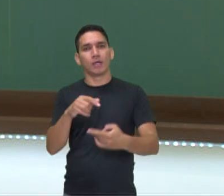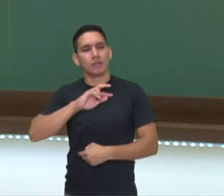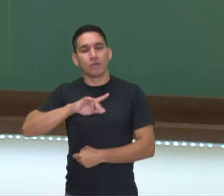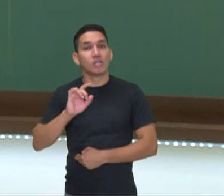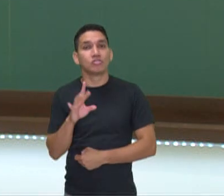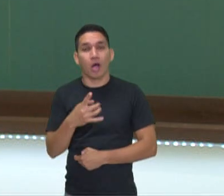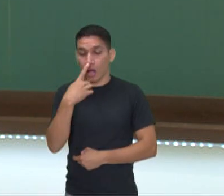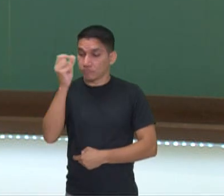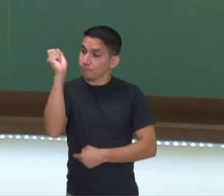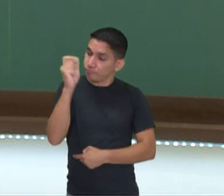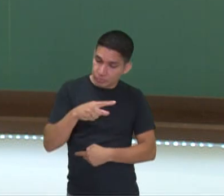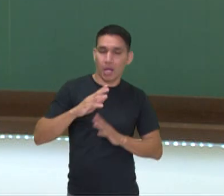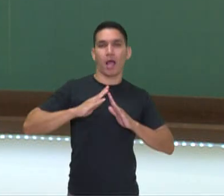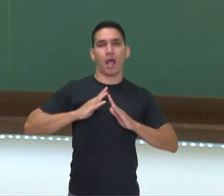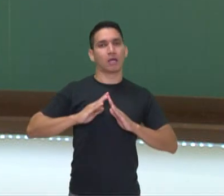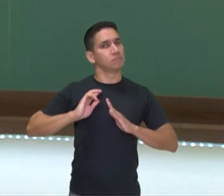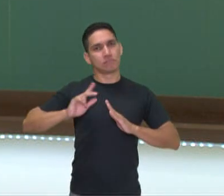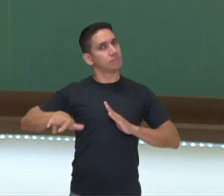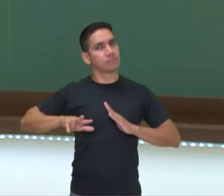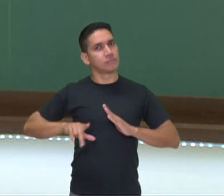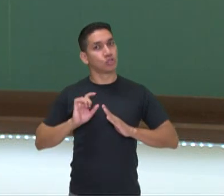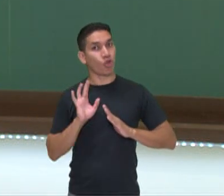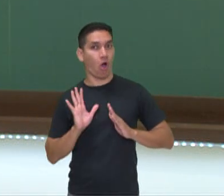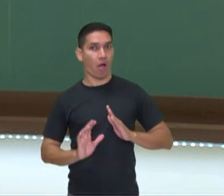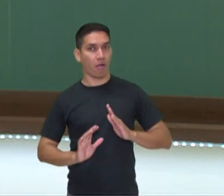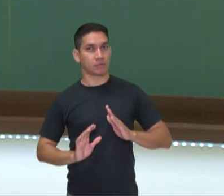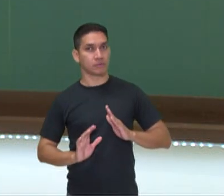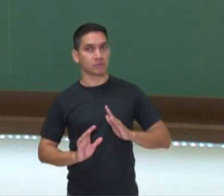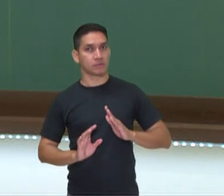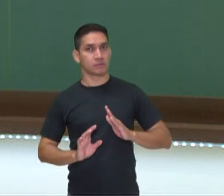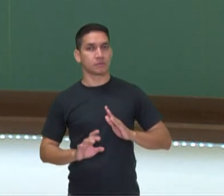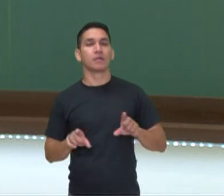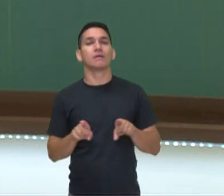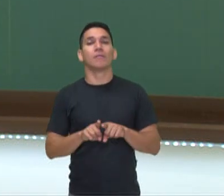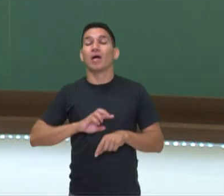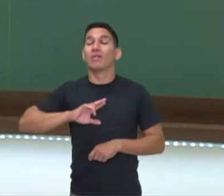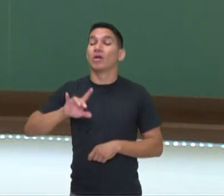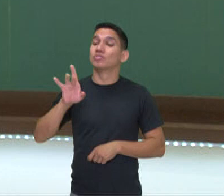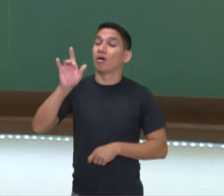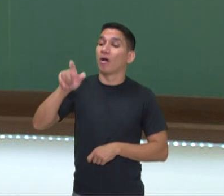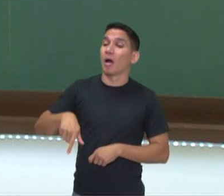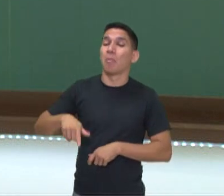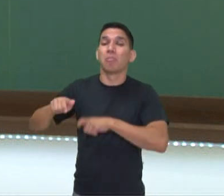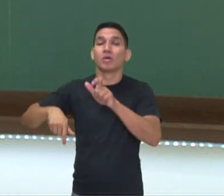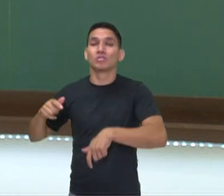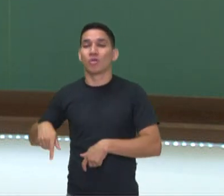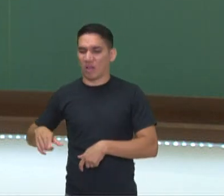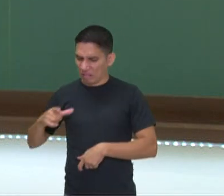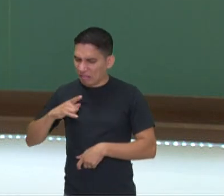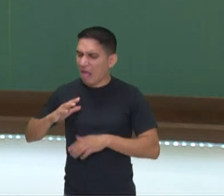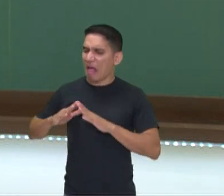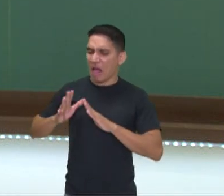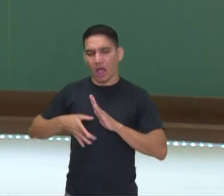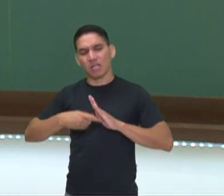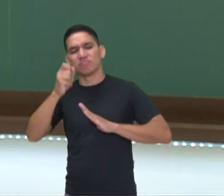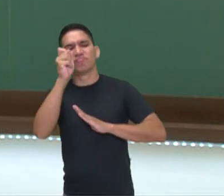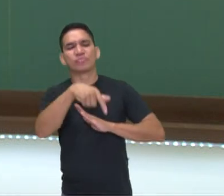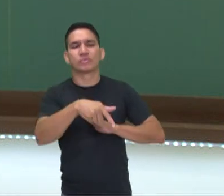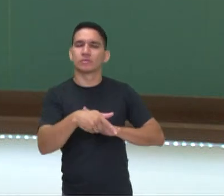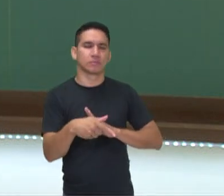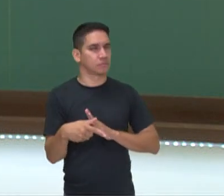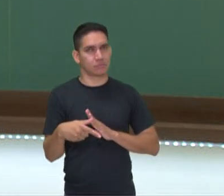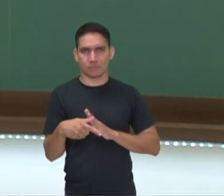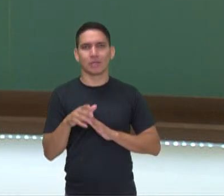resíduos domésticos, não estamos falando apenas daqueles resíduos que a população produz nas suas casas, mas